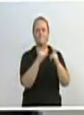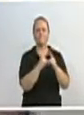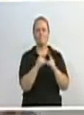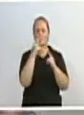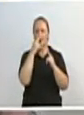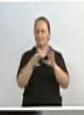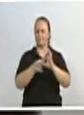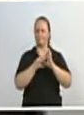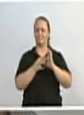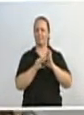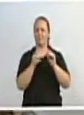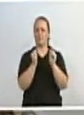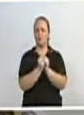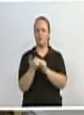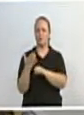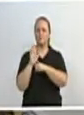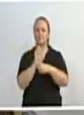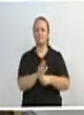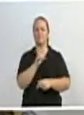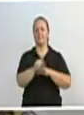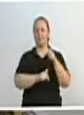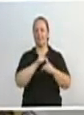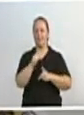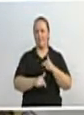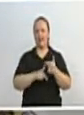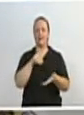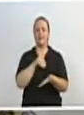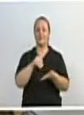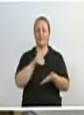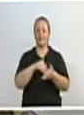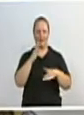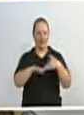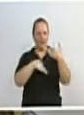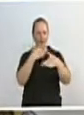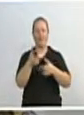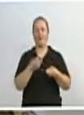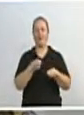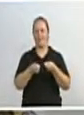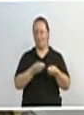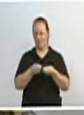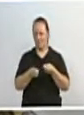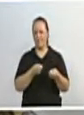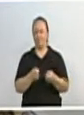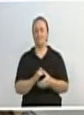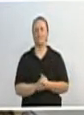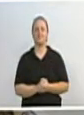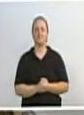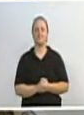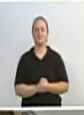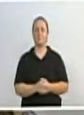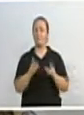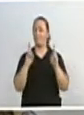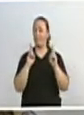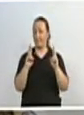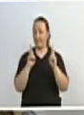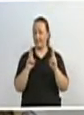este trabalho e à Secretaria de Desenvolvimento Econômico. Espero que não passe muito tempo, Fábio